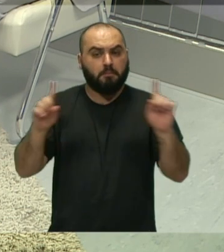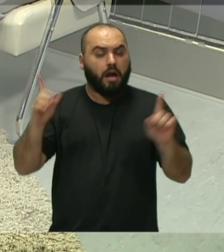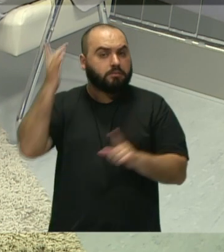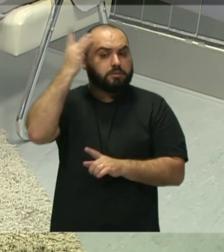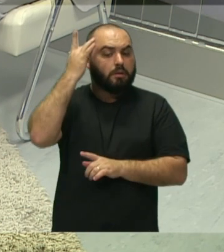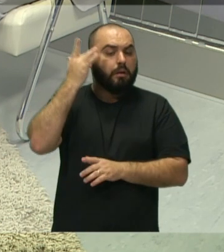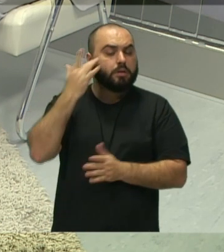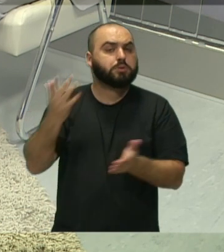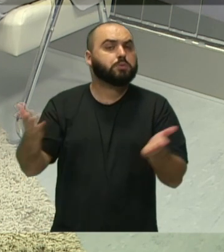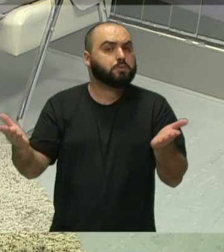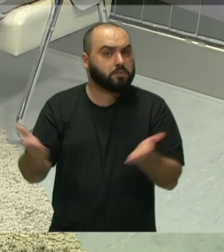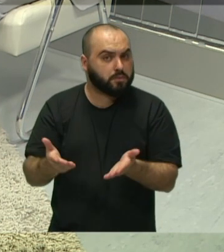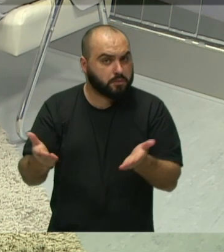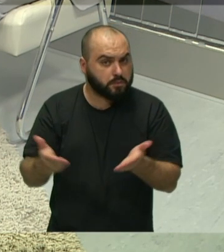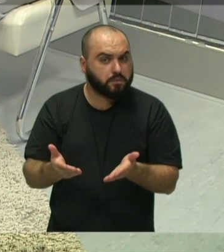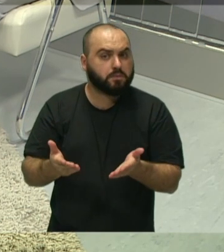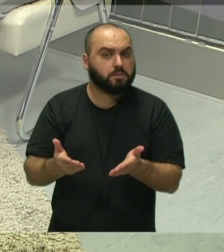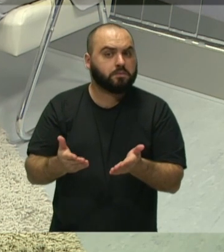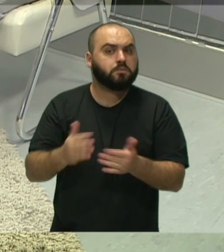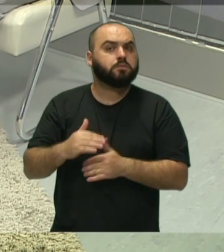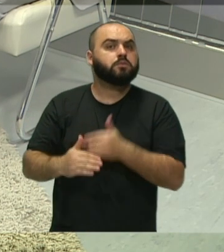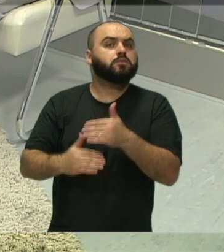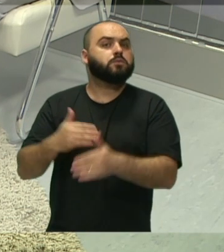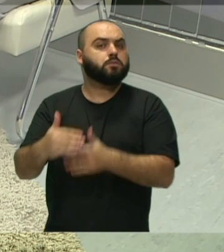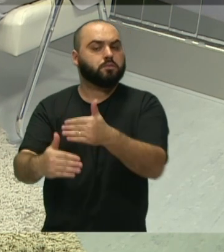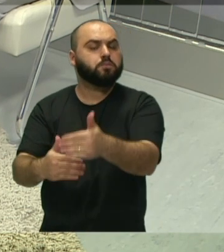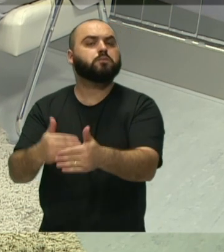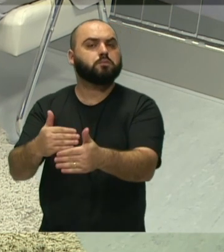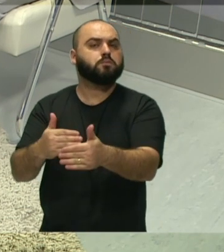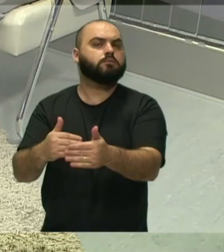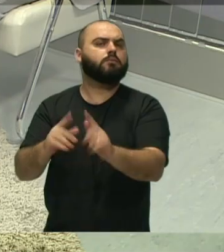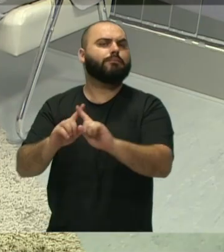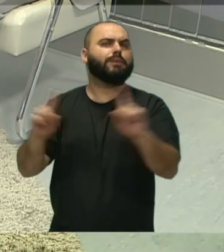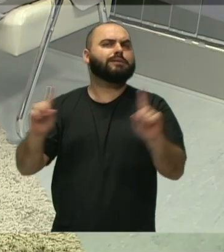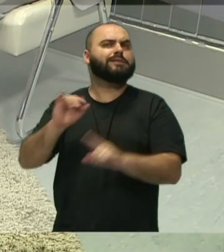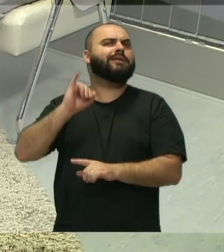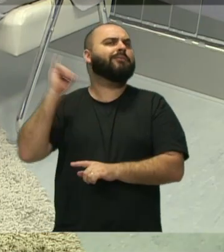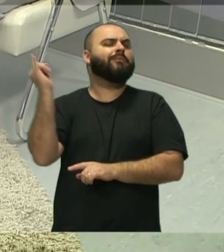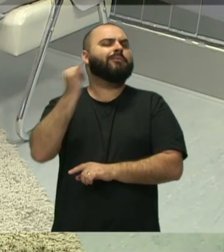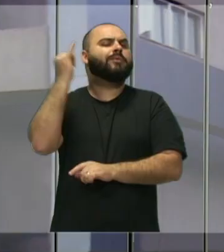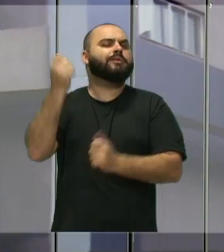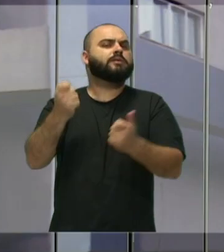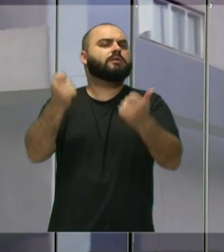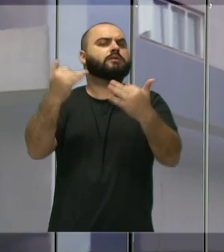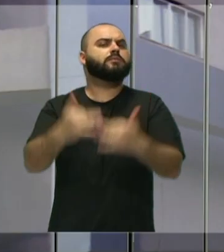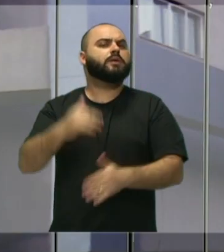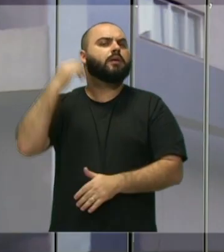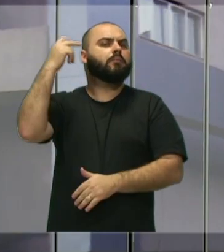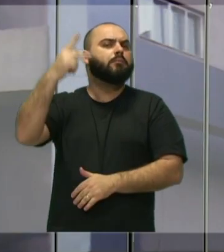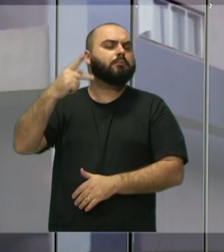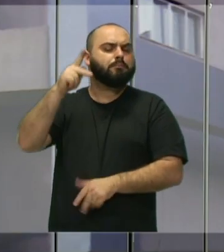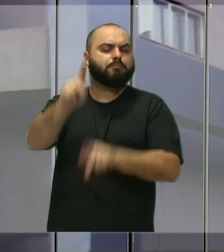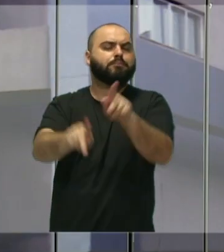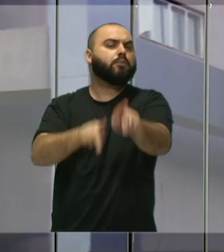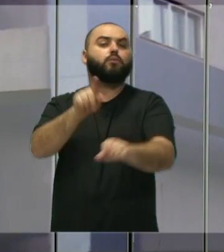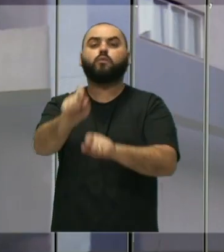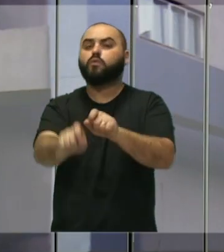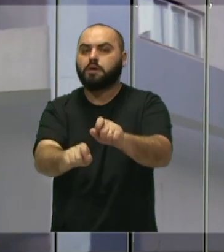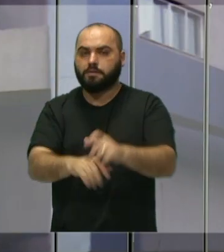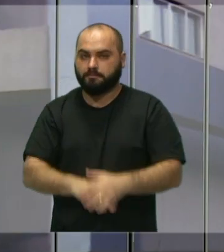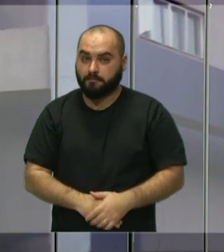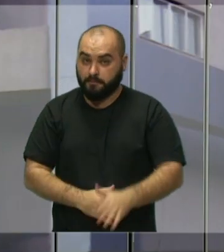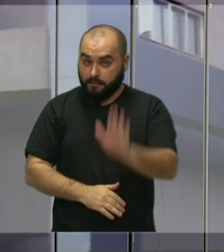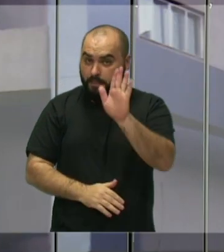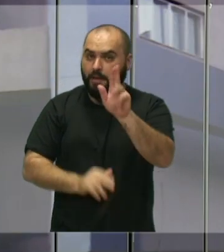nós estamos avançando. O que é mais importante dizer para a população nesse momento é que a